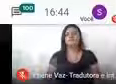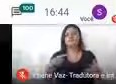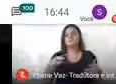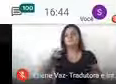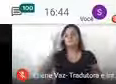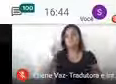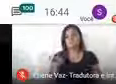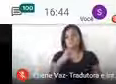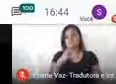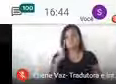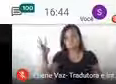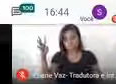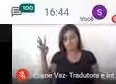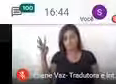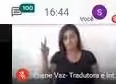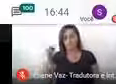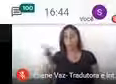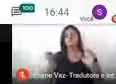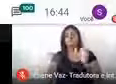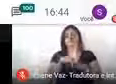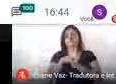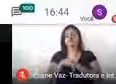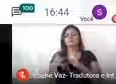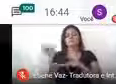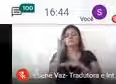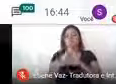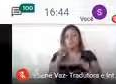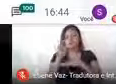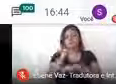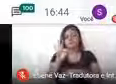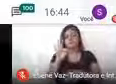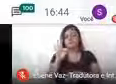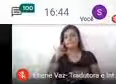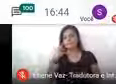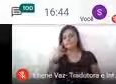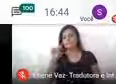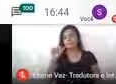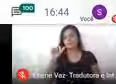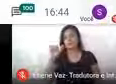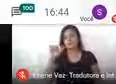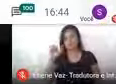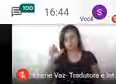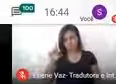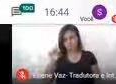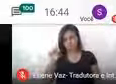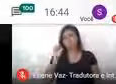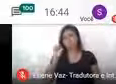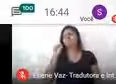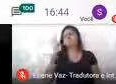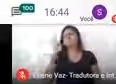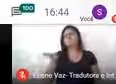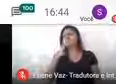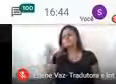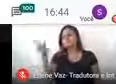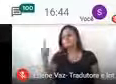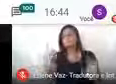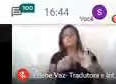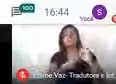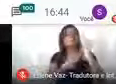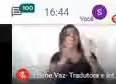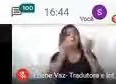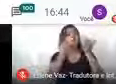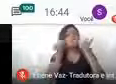que está atualizado até o ano de 2016, com o número de comunidades quilombolas registradas no